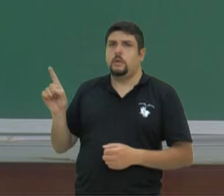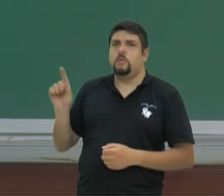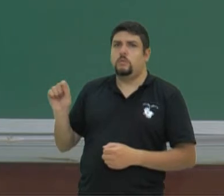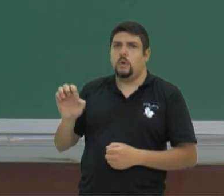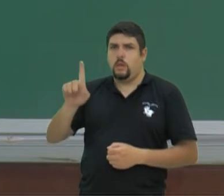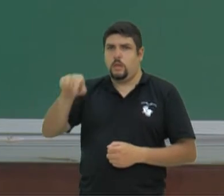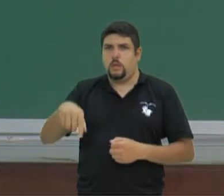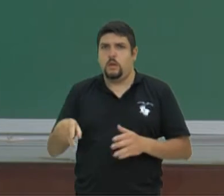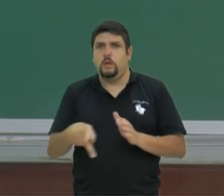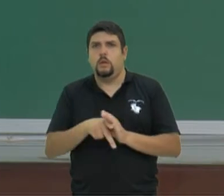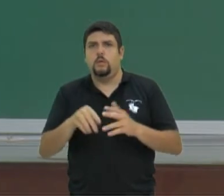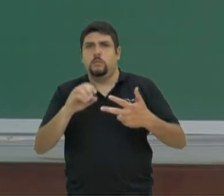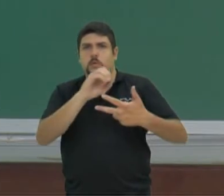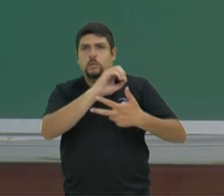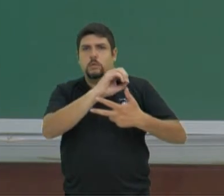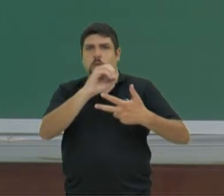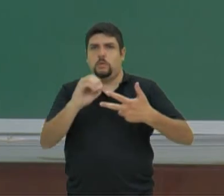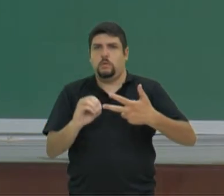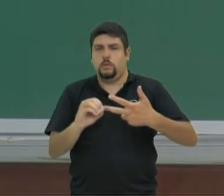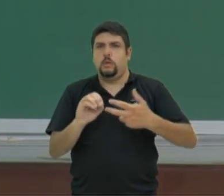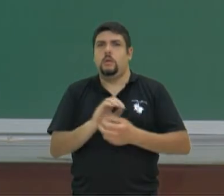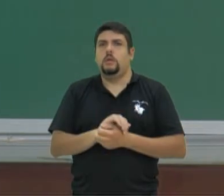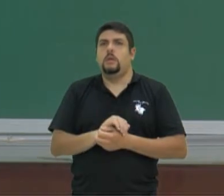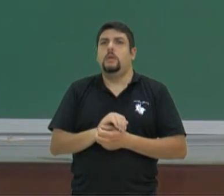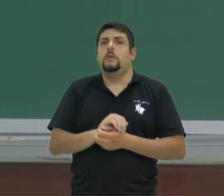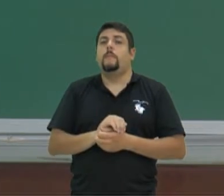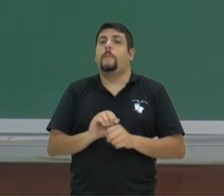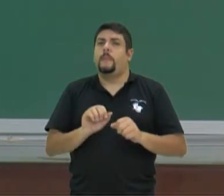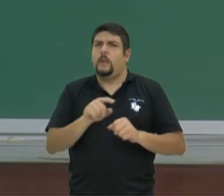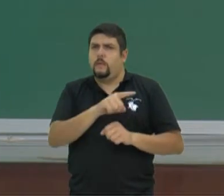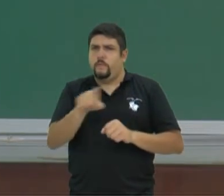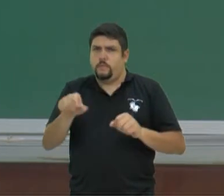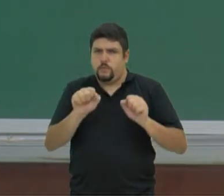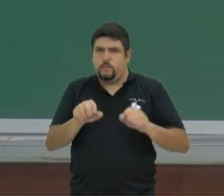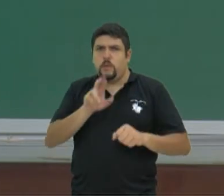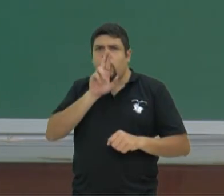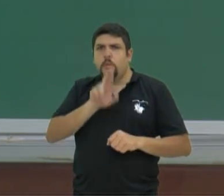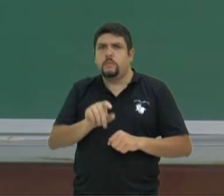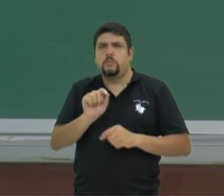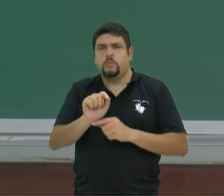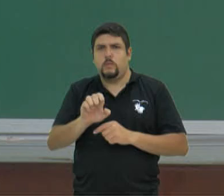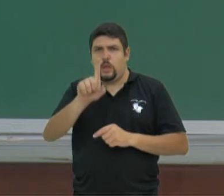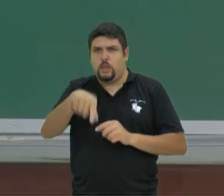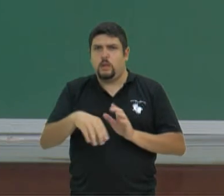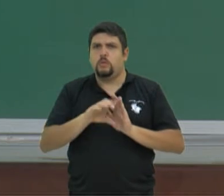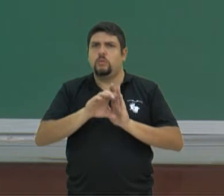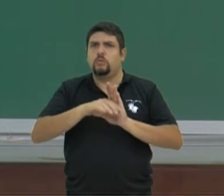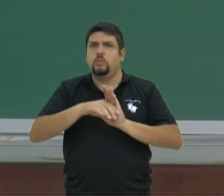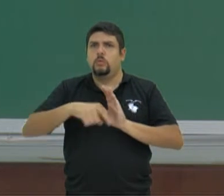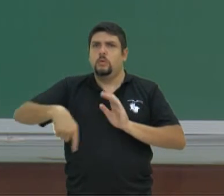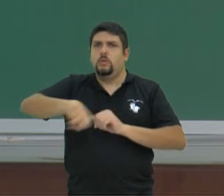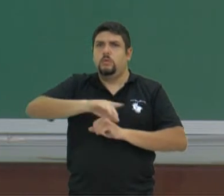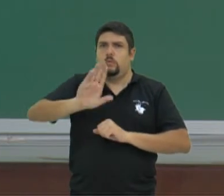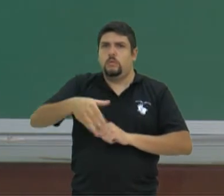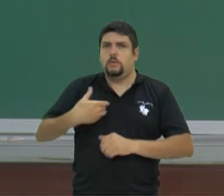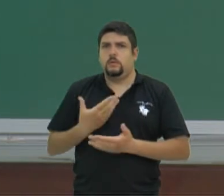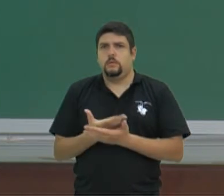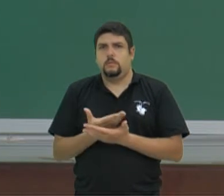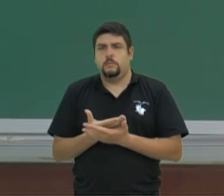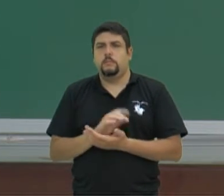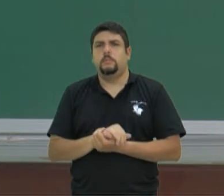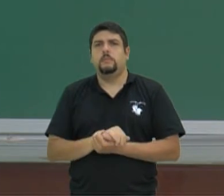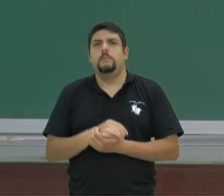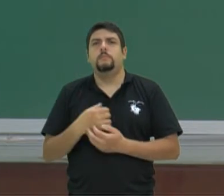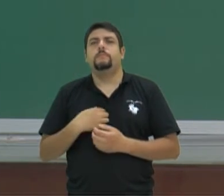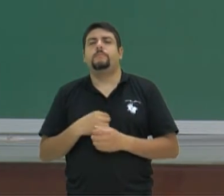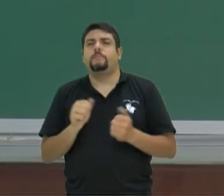Ensino Médio, tá? E é uma questão que vocês podem responder, porque é uma questão que cobre um conceito que nós já estudamos. Vamos olhar a questão juntos, ó.